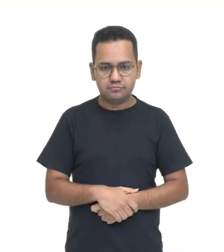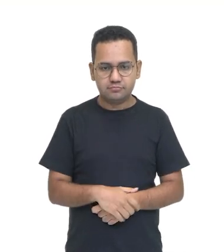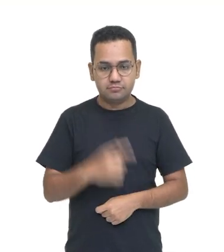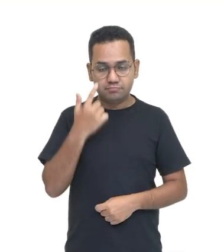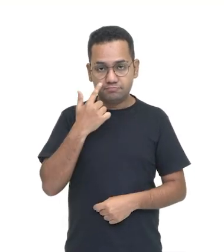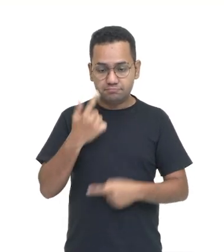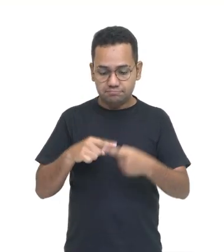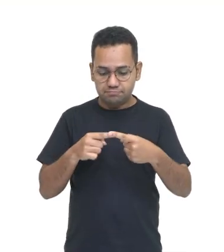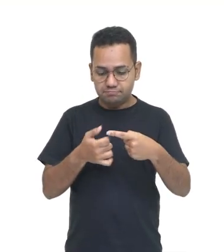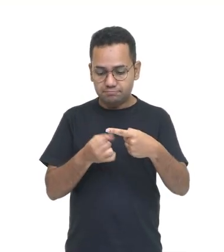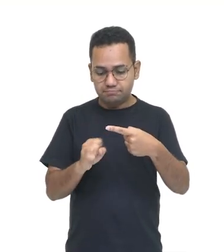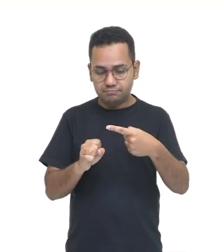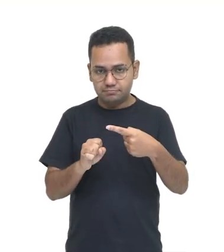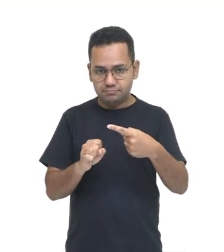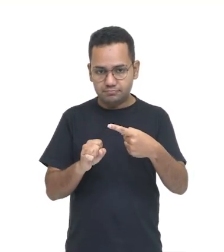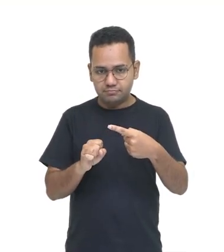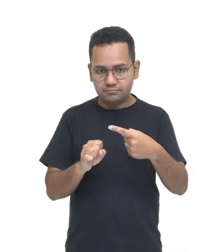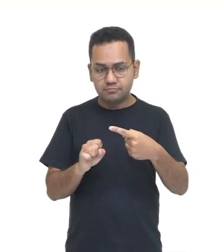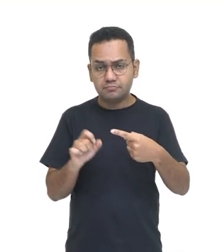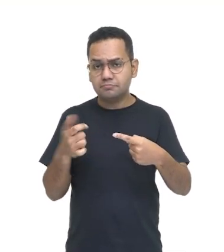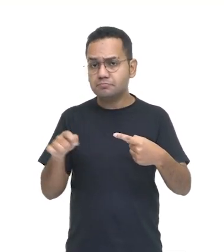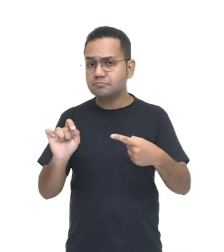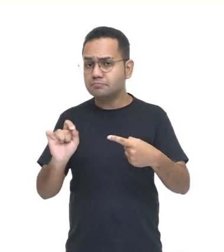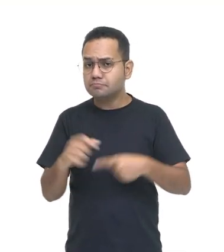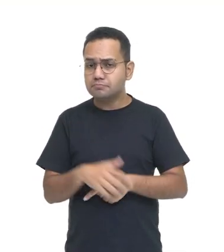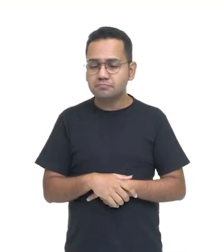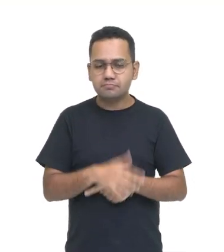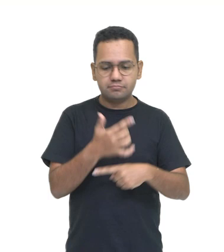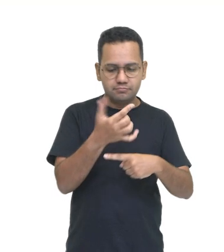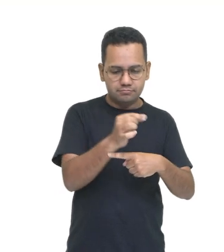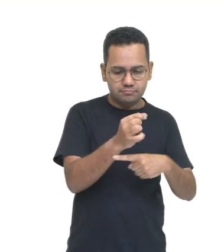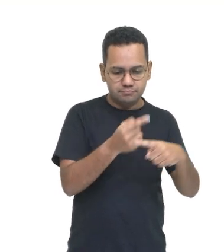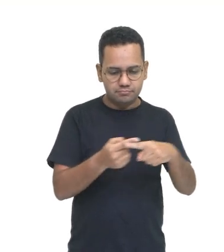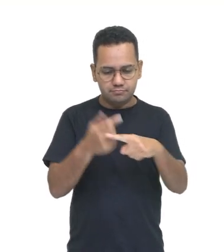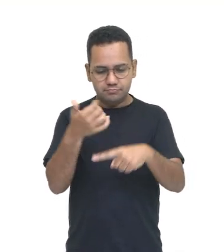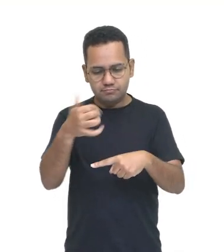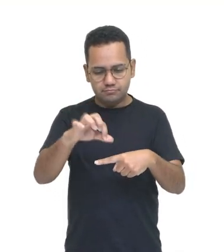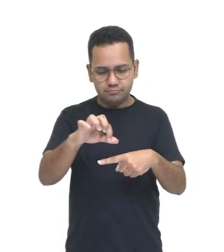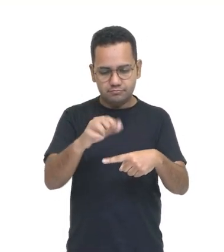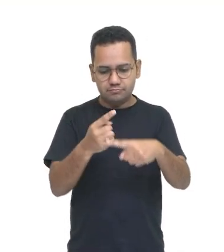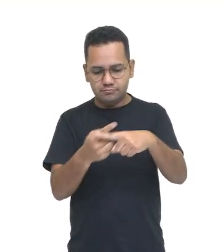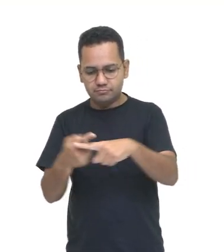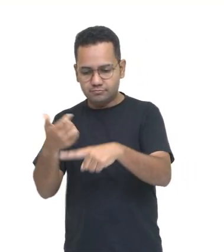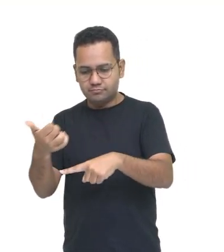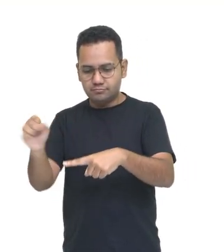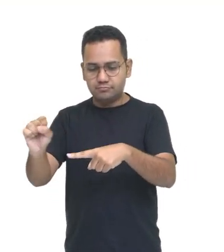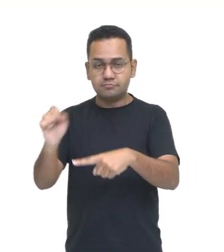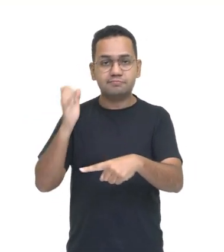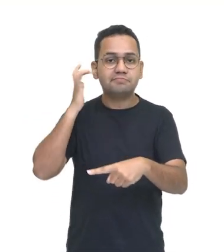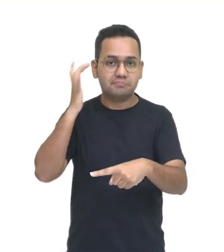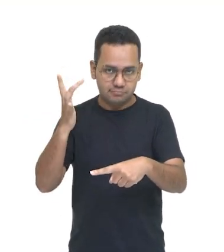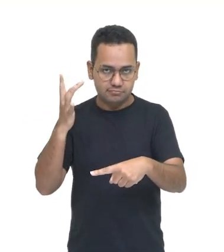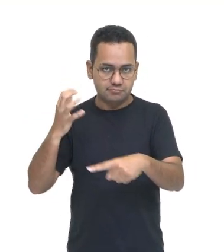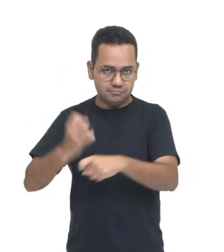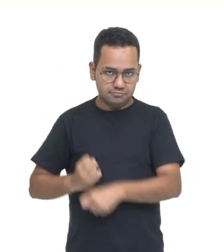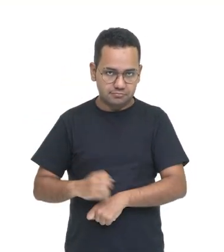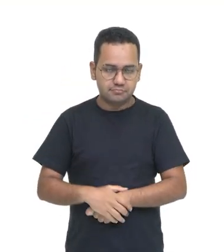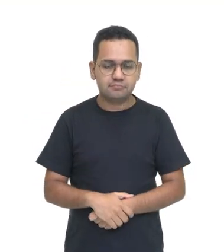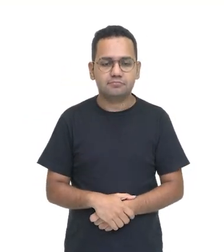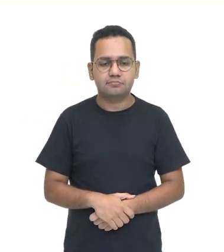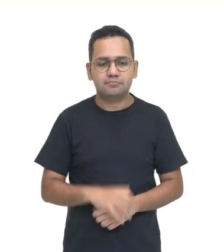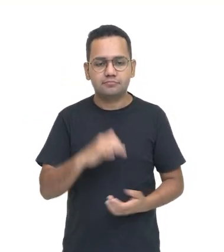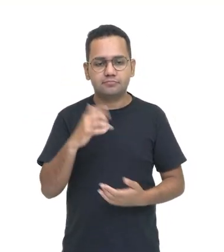aqui fatorial. Então, a gente vai escrever o 20 até chegar em 18 fatorial, para a gente facilitar o cálculo e poder simplificar. Ó. Então, vamos ficar aqui